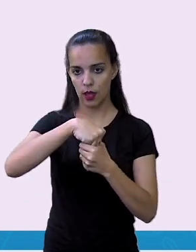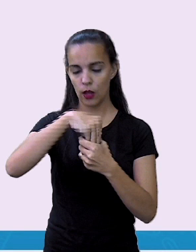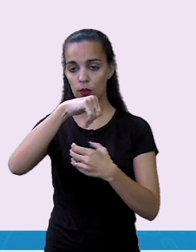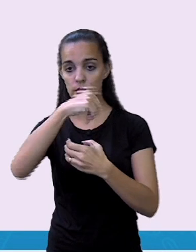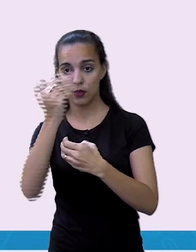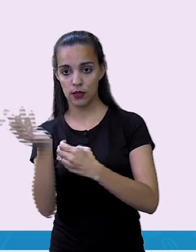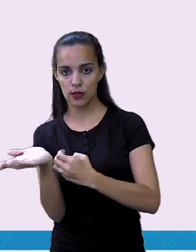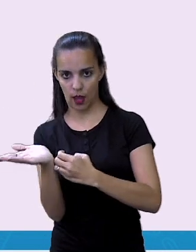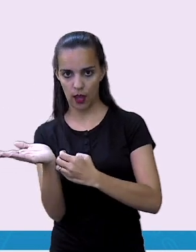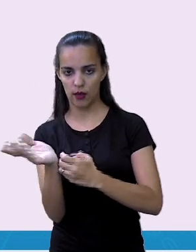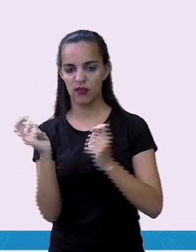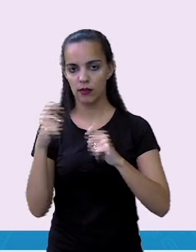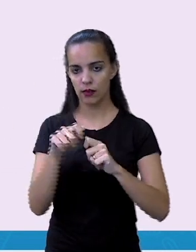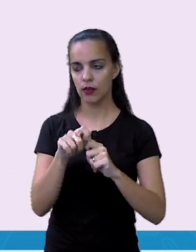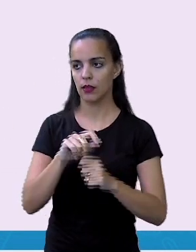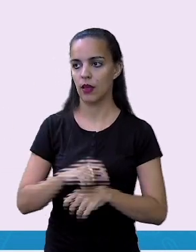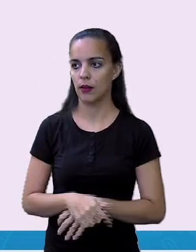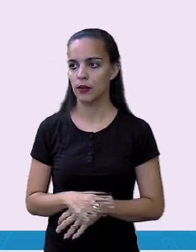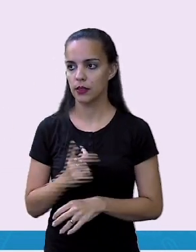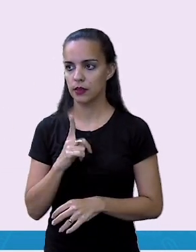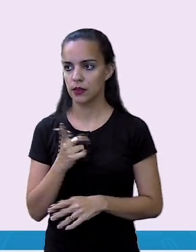vocês que existem os ângulos